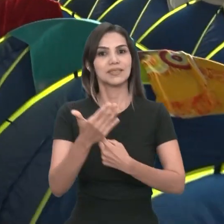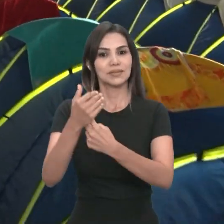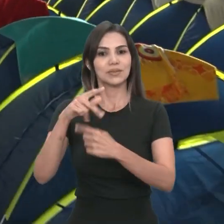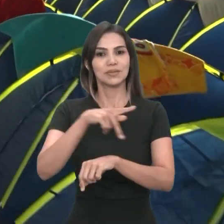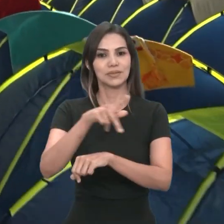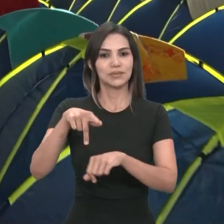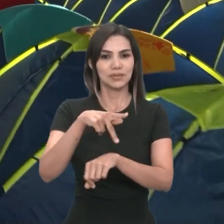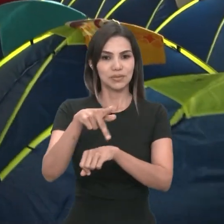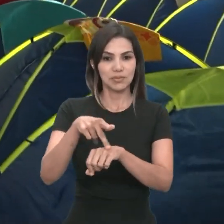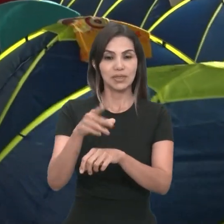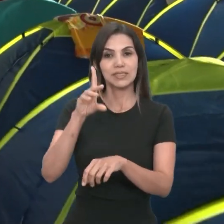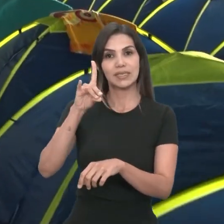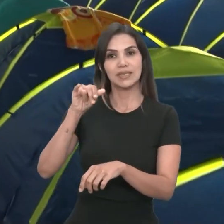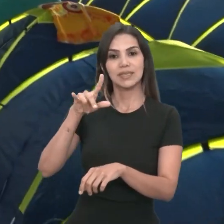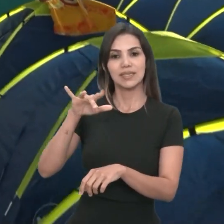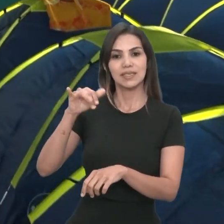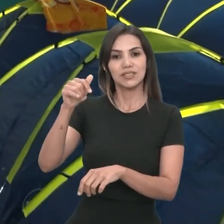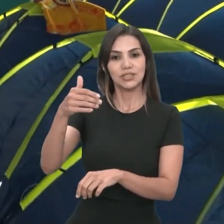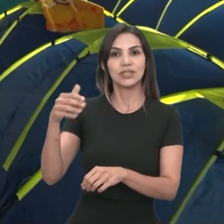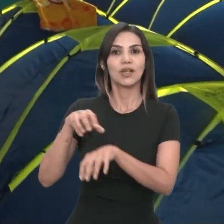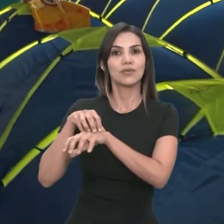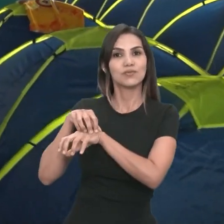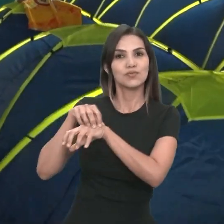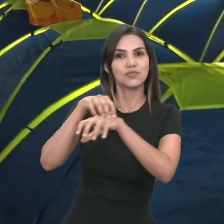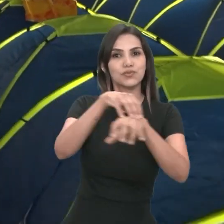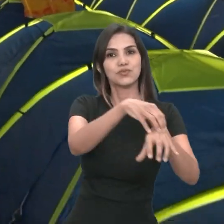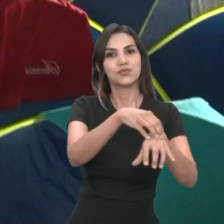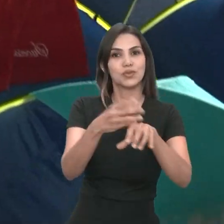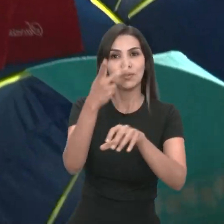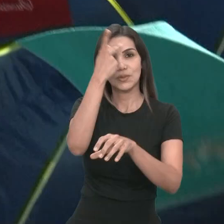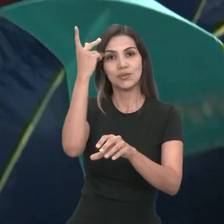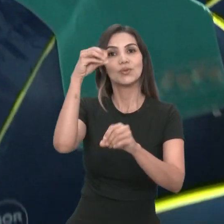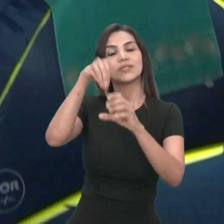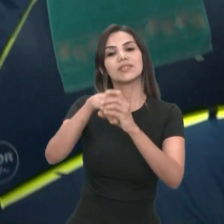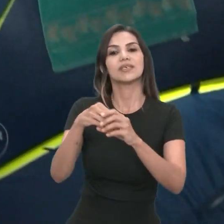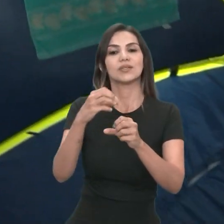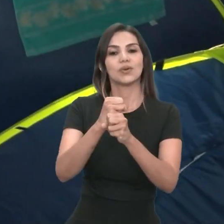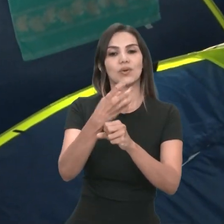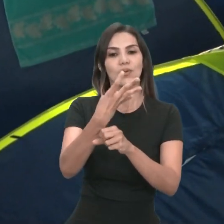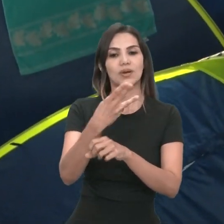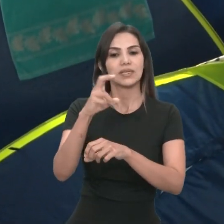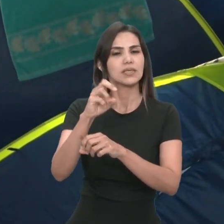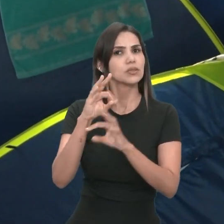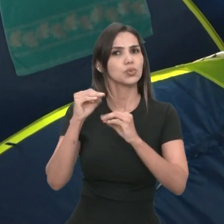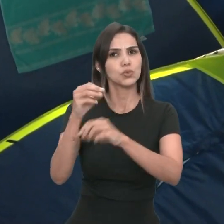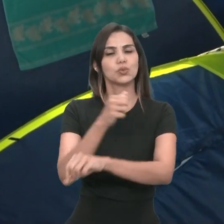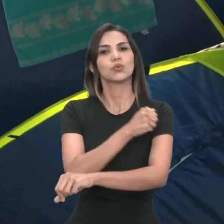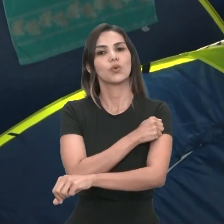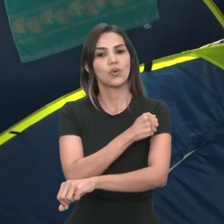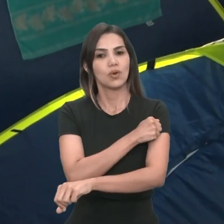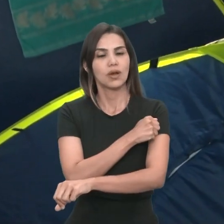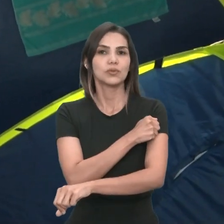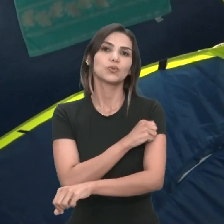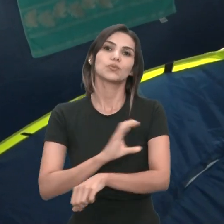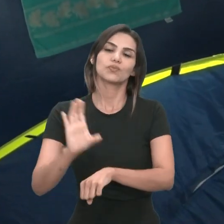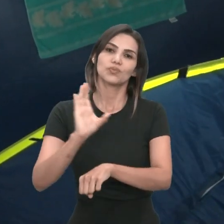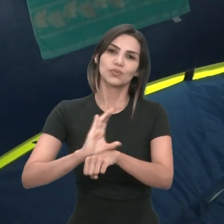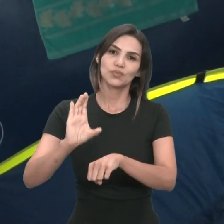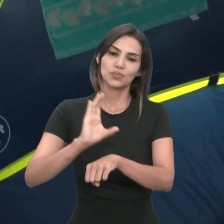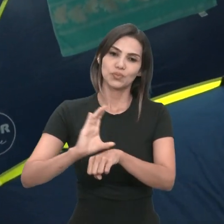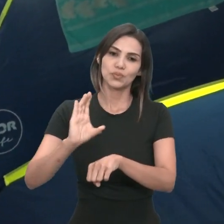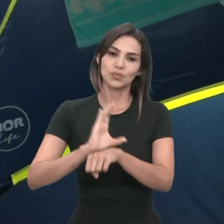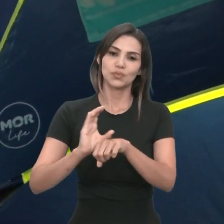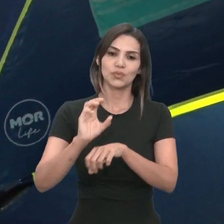Danilo veio em uma caravana com 45 pessoas, todos estudantes do curso de Sistema da Informação